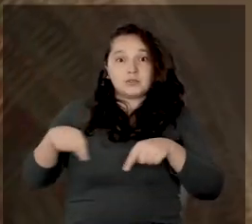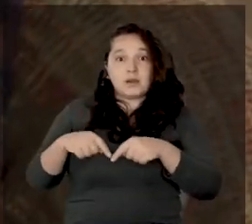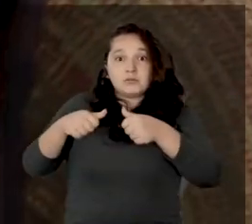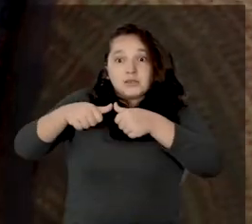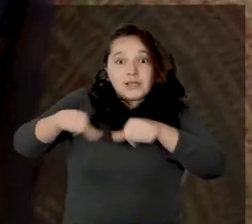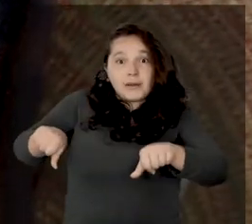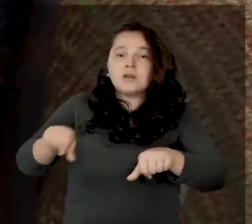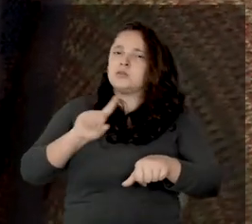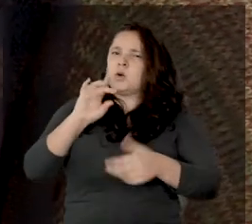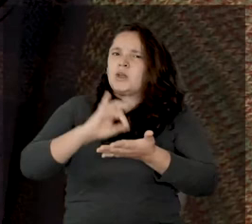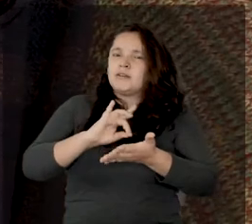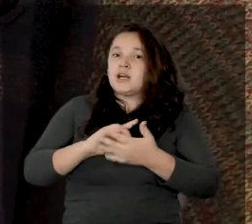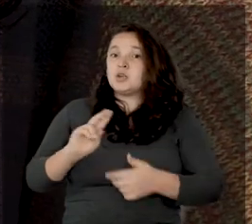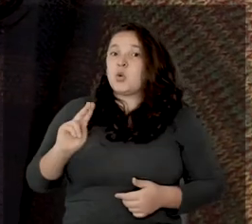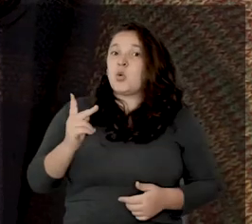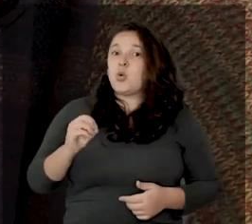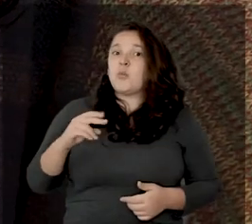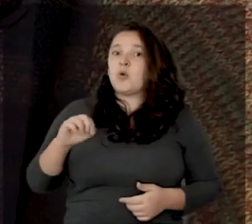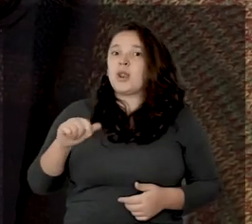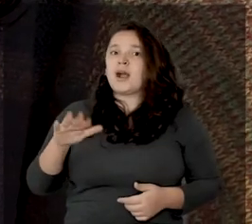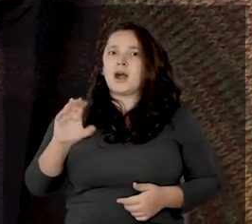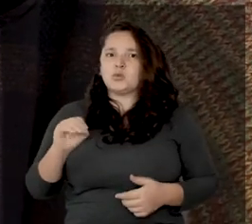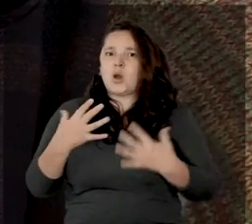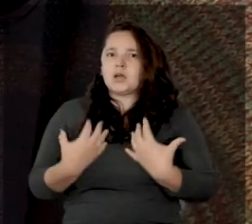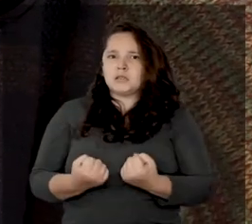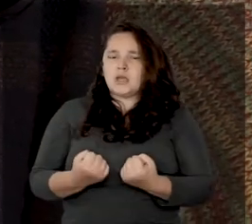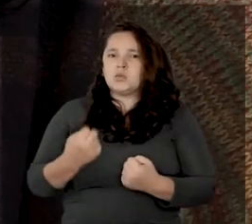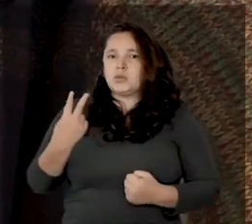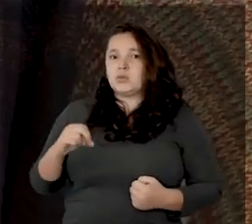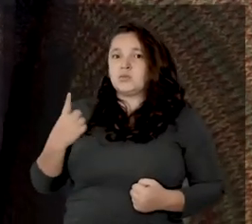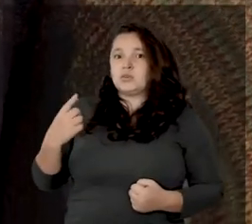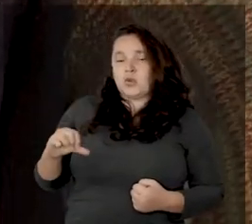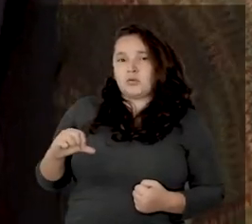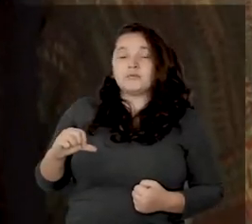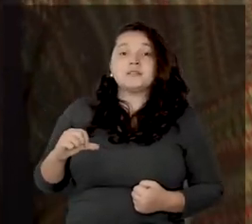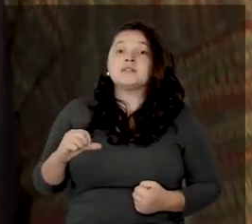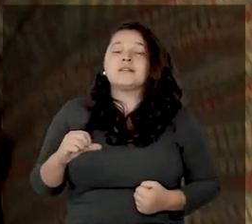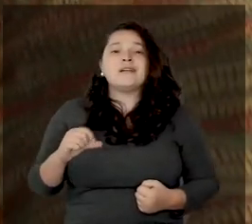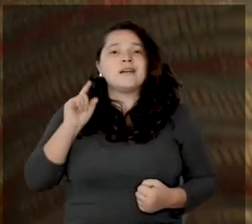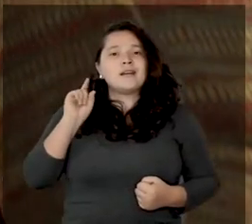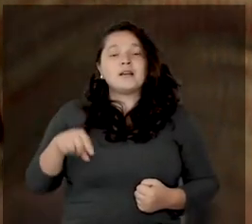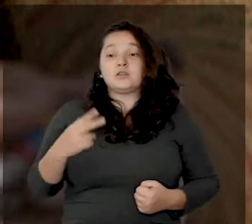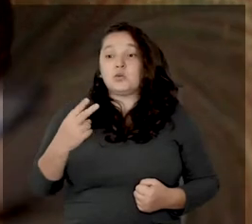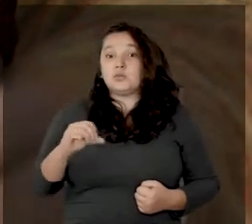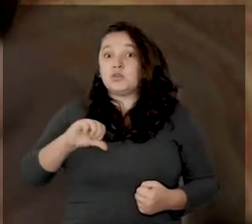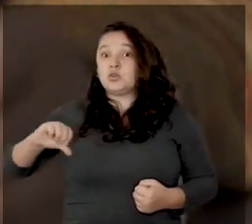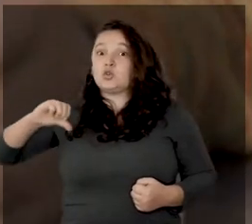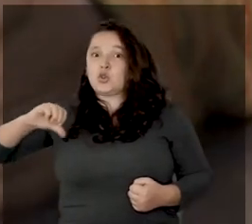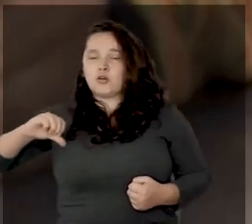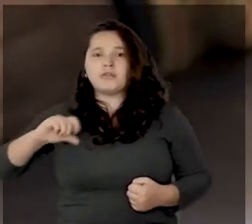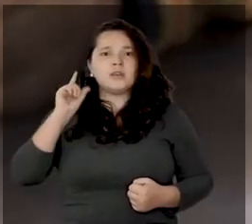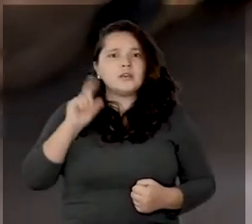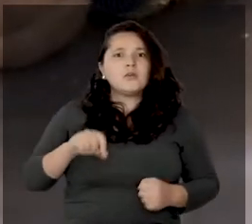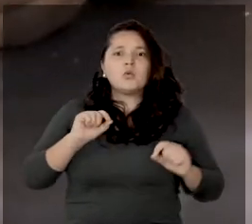foi homologado, né, em 2009, foi demarcado bem antes, mas foi homologado em 2009, fruto de uma luta jurídica intensa,